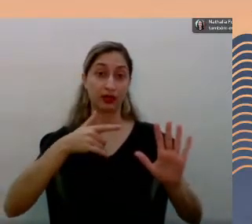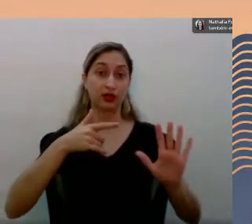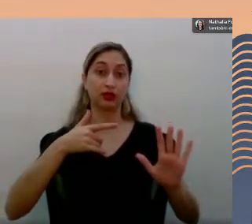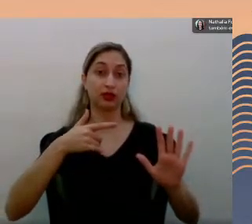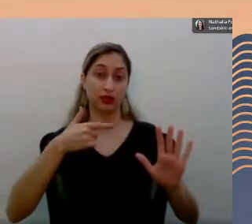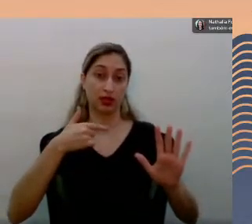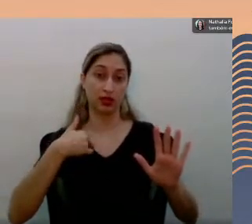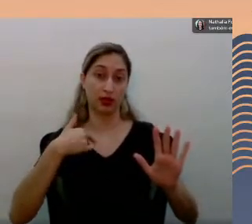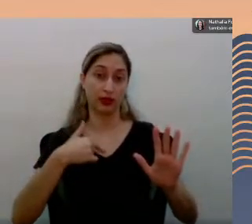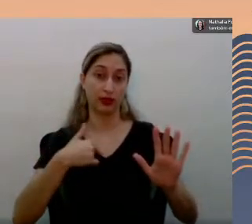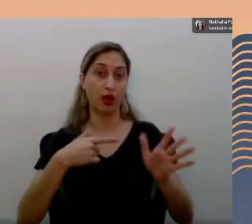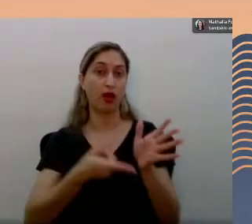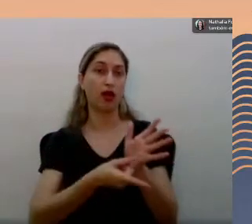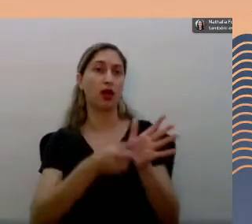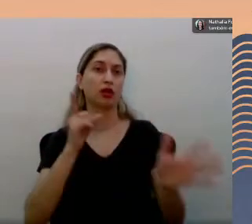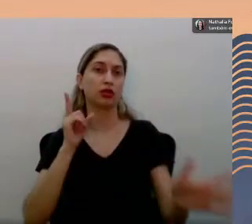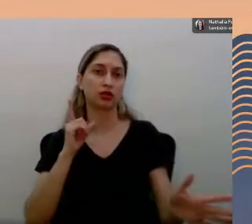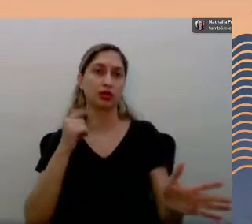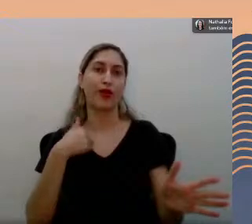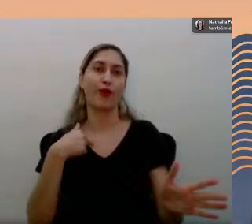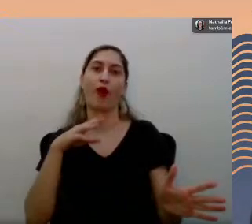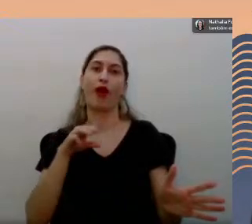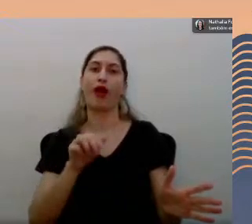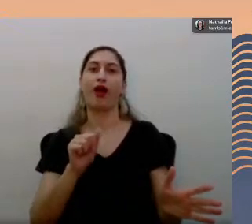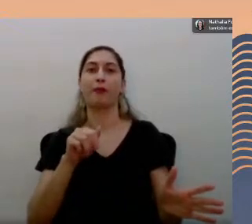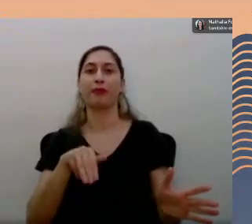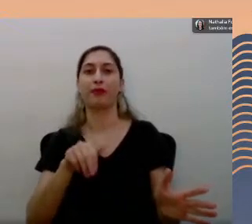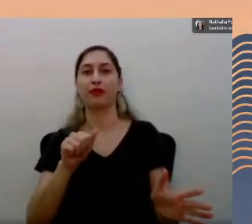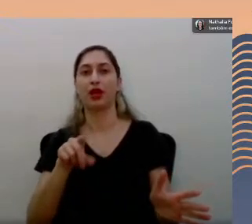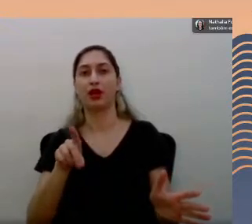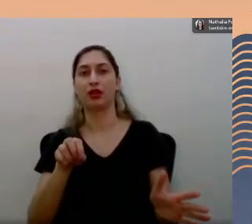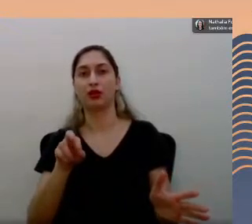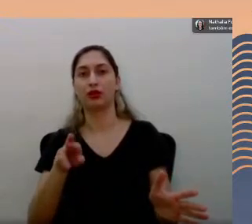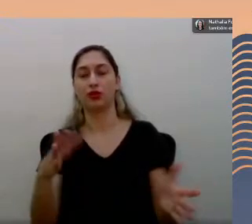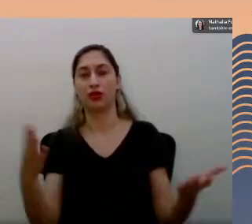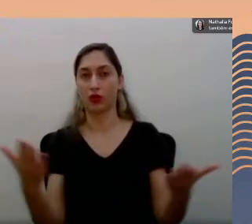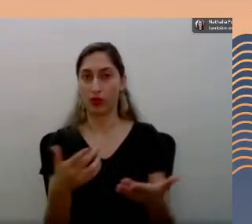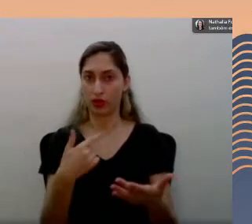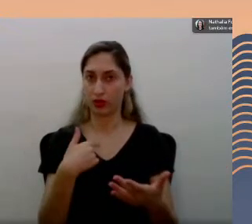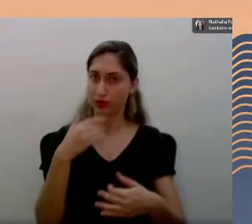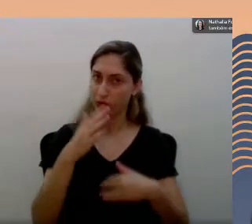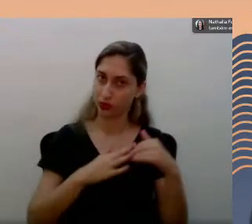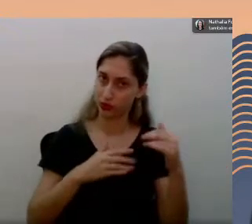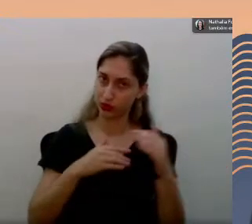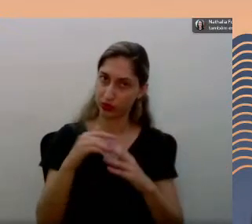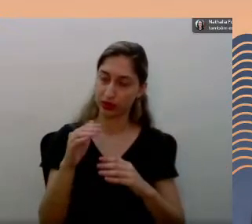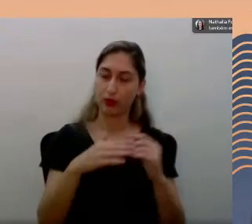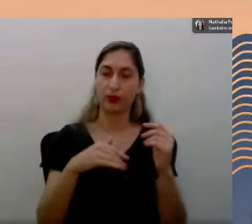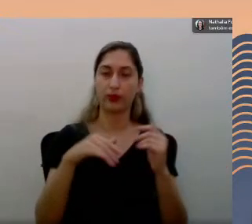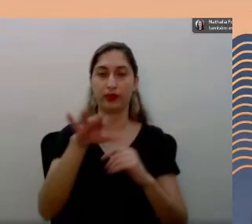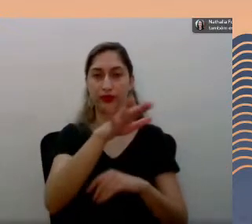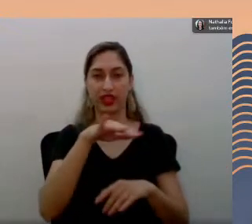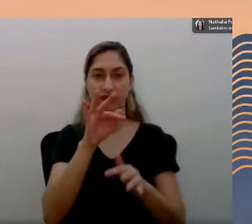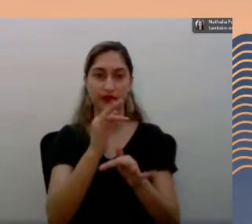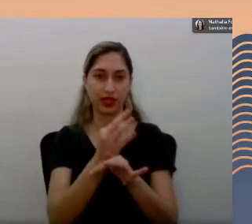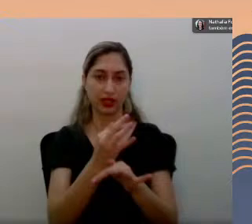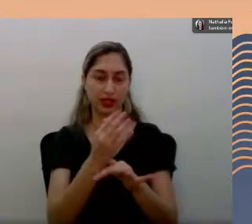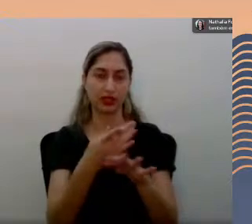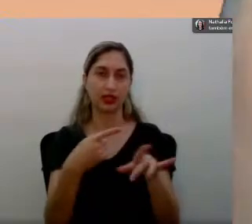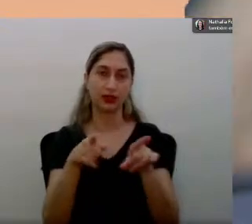trabalha com isso eu era o que era um amador né então assim eu acho que é muito interessante a gente é